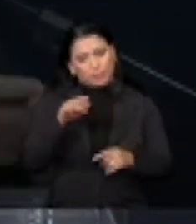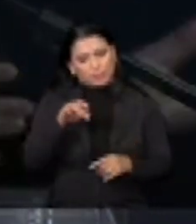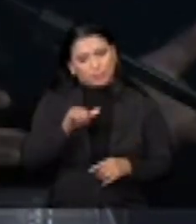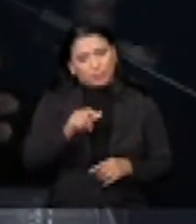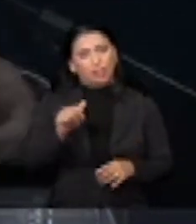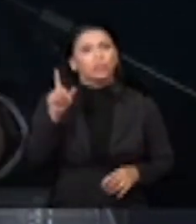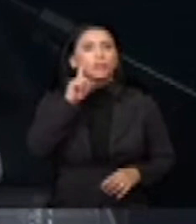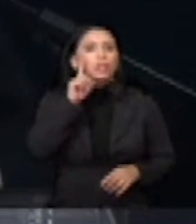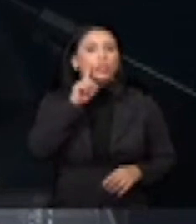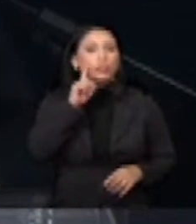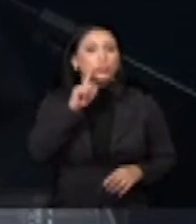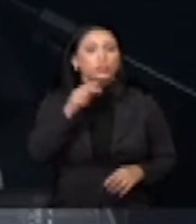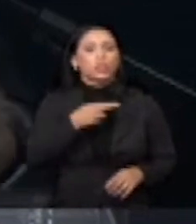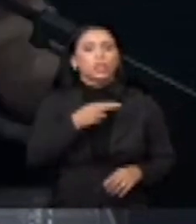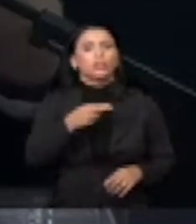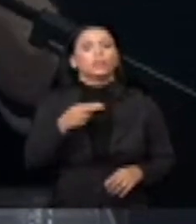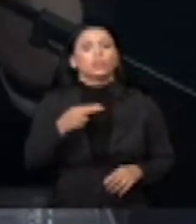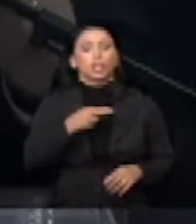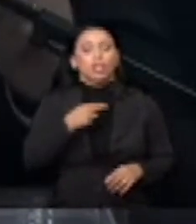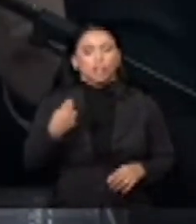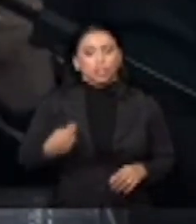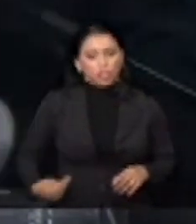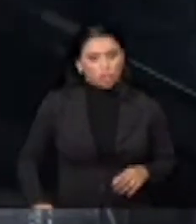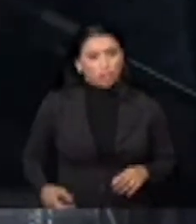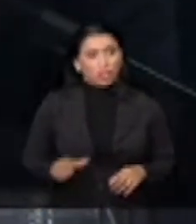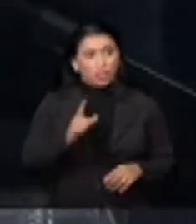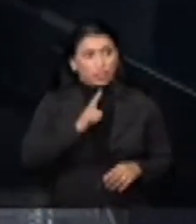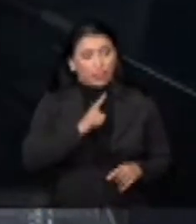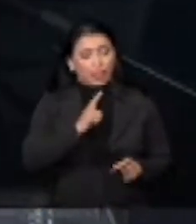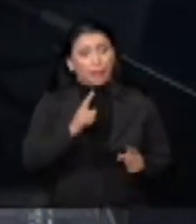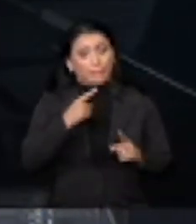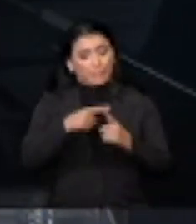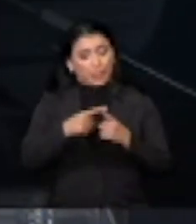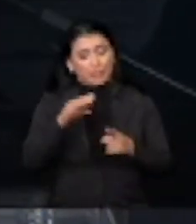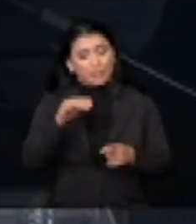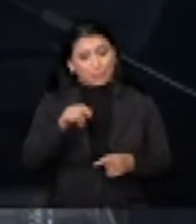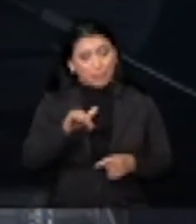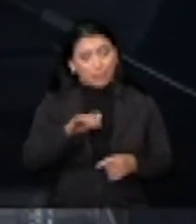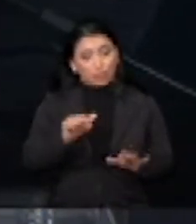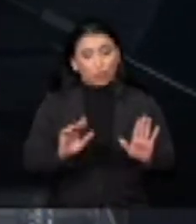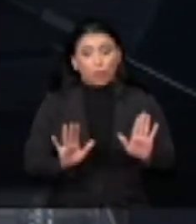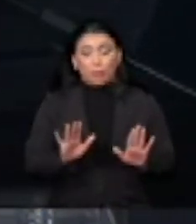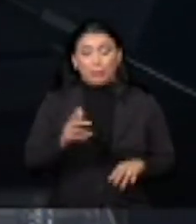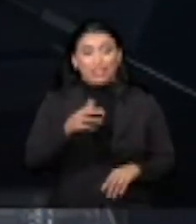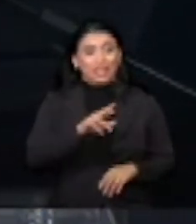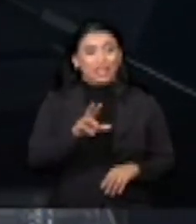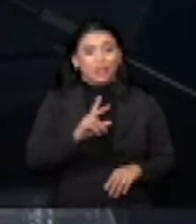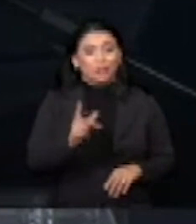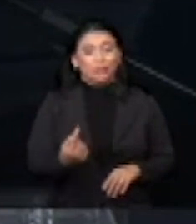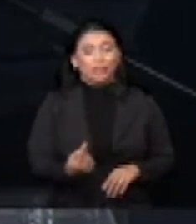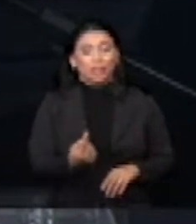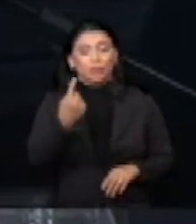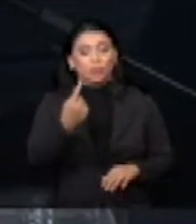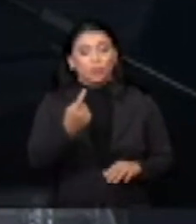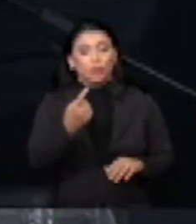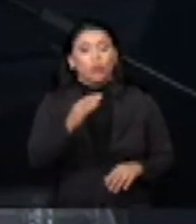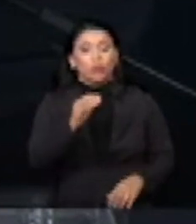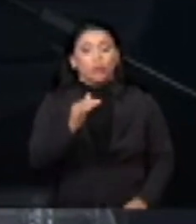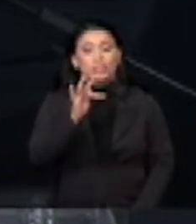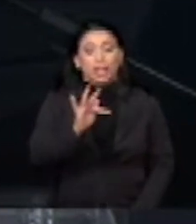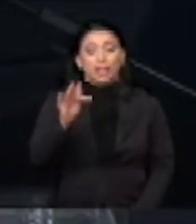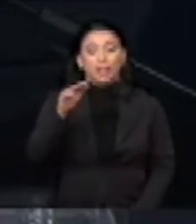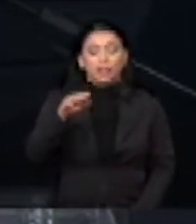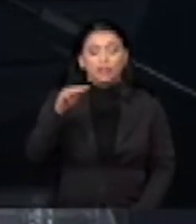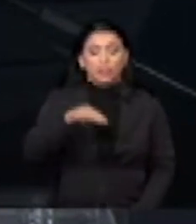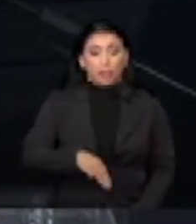e a China tem mais médicos Mas nenhum deles tem uma colegiatura única Nacional como Conselho Federal de